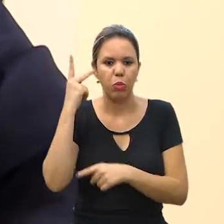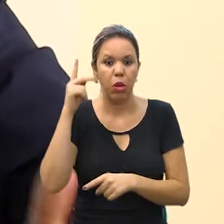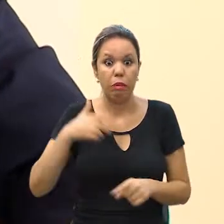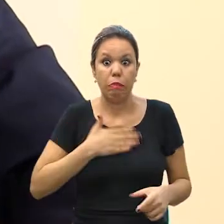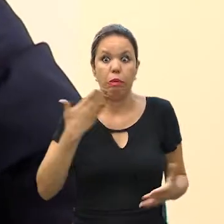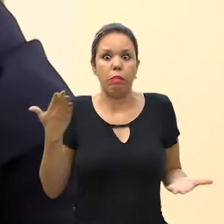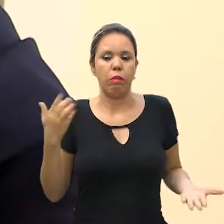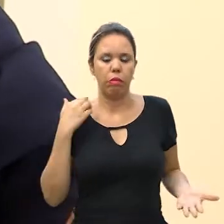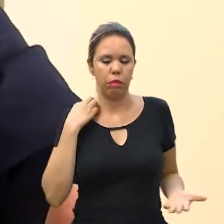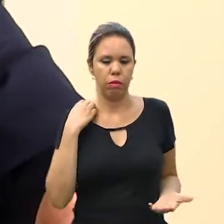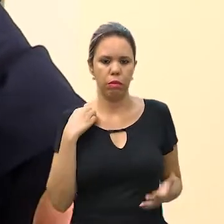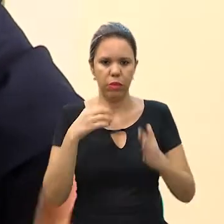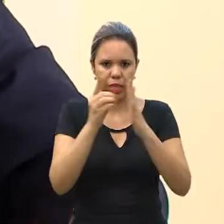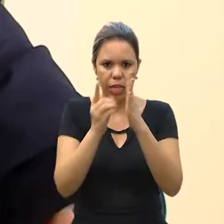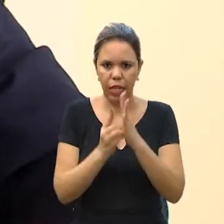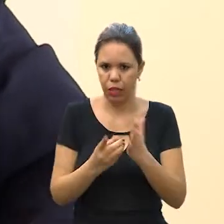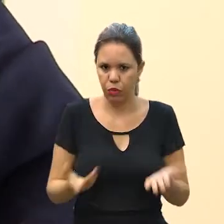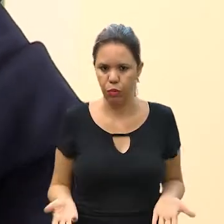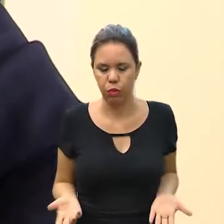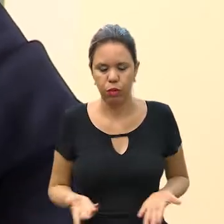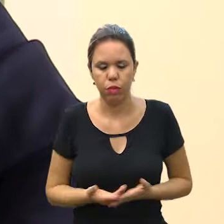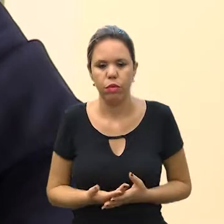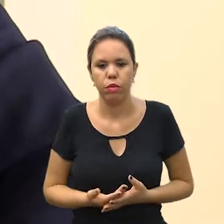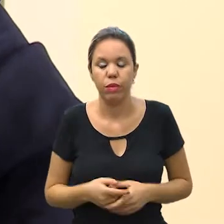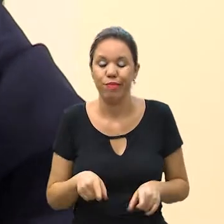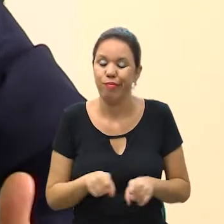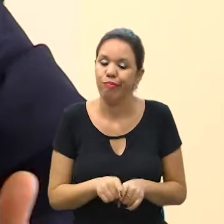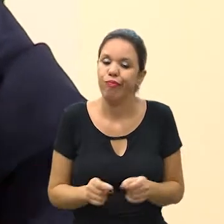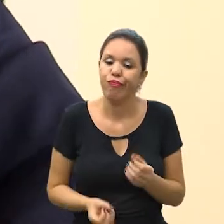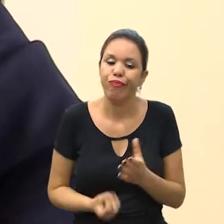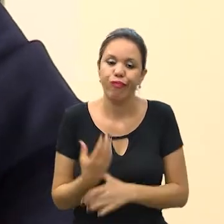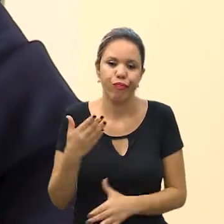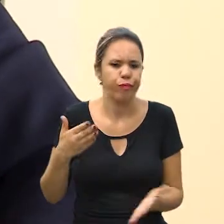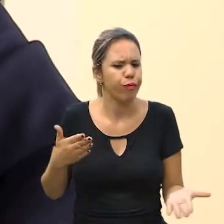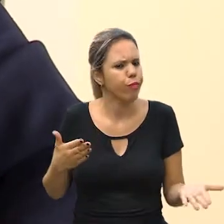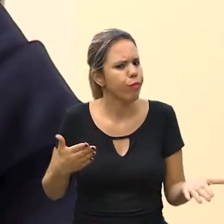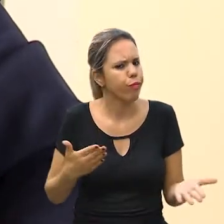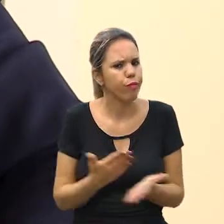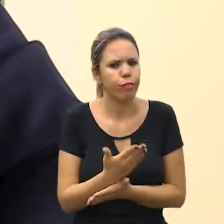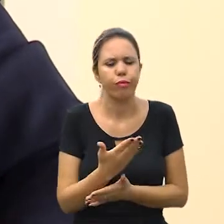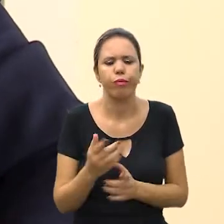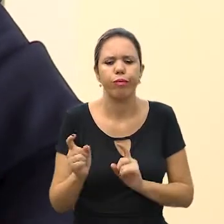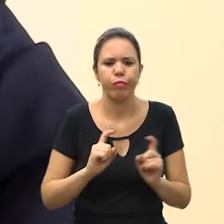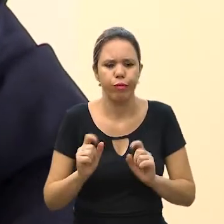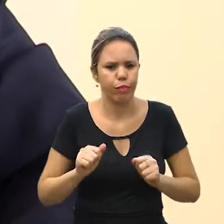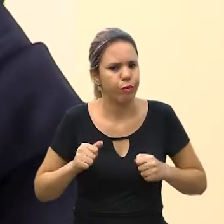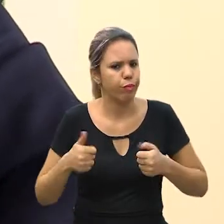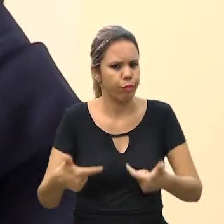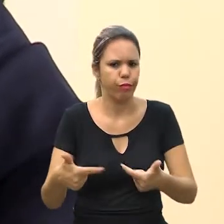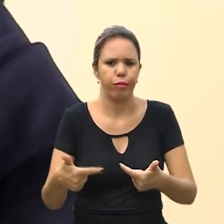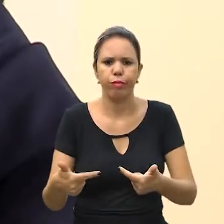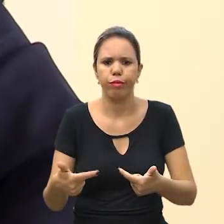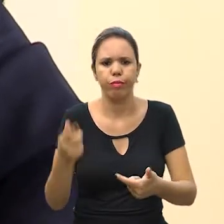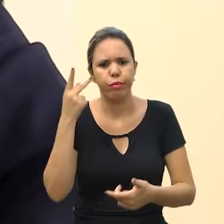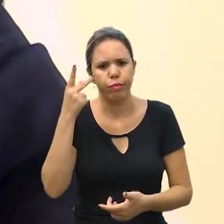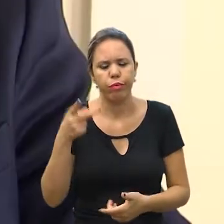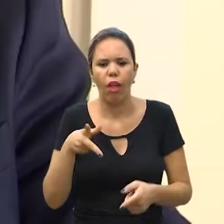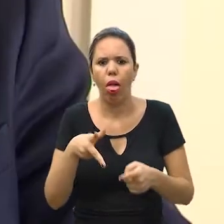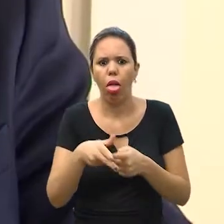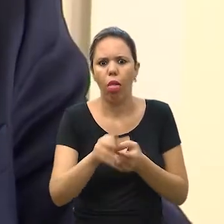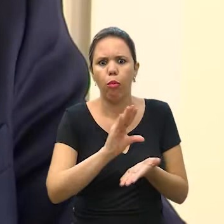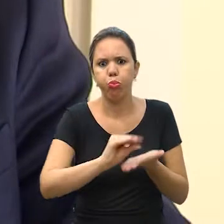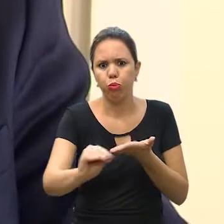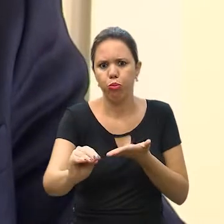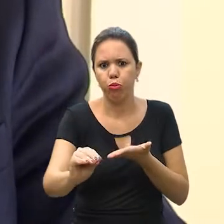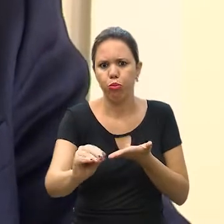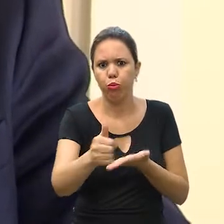foram surpreendidas com um decreto e aprovado em Assembleia Legislativa um